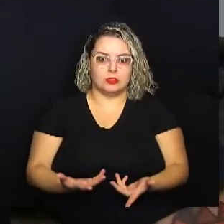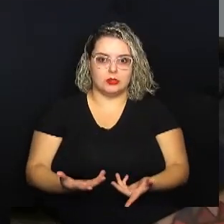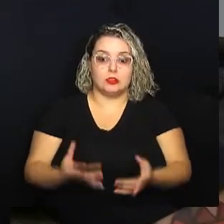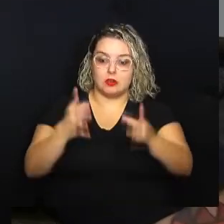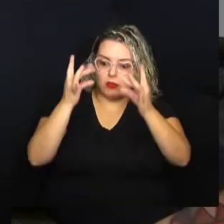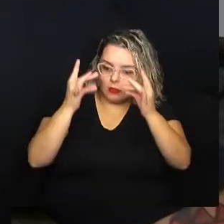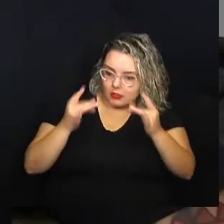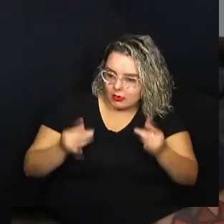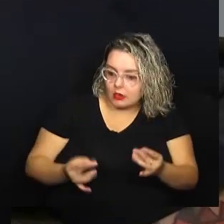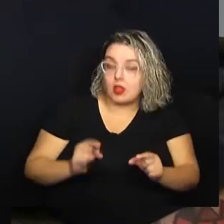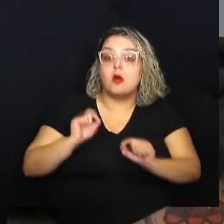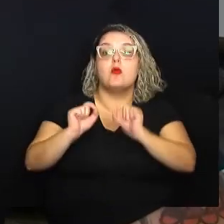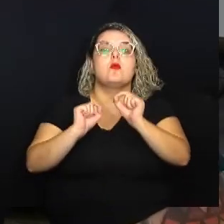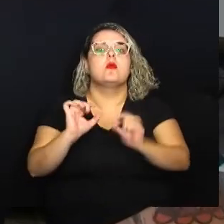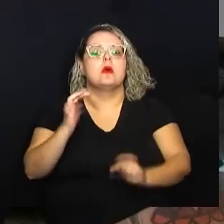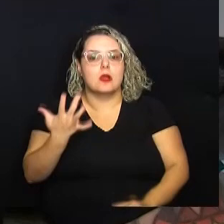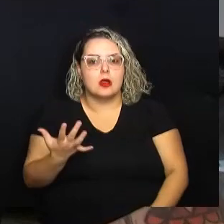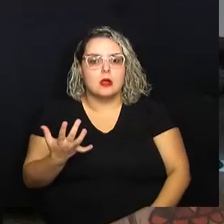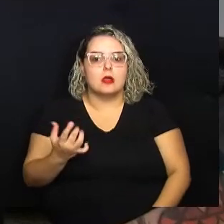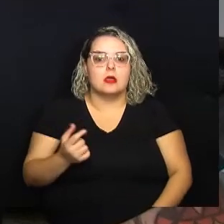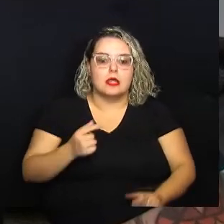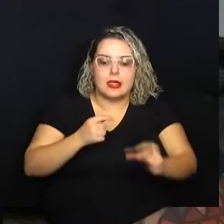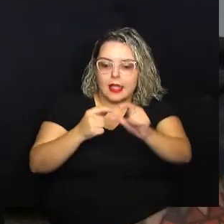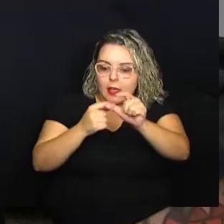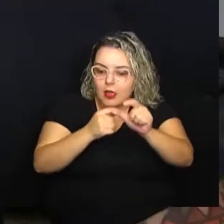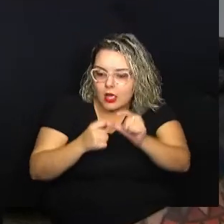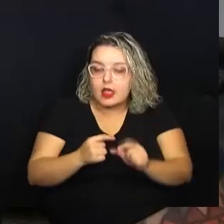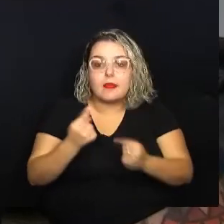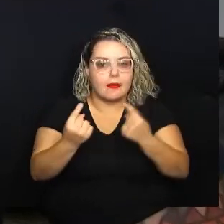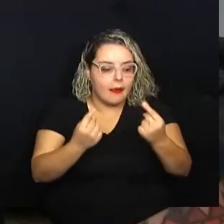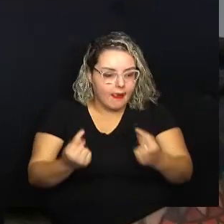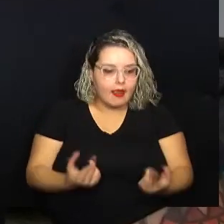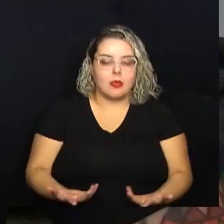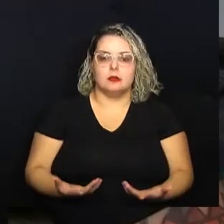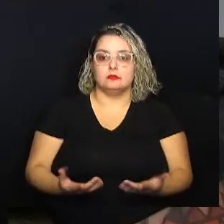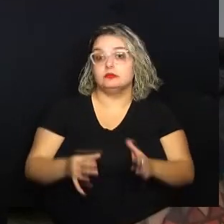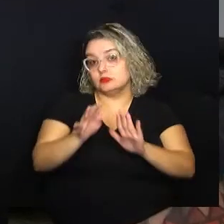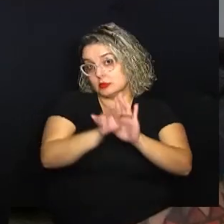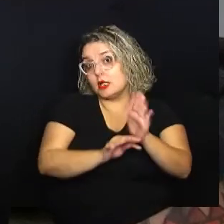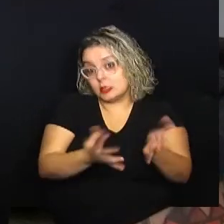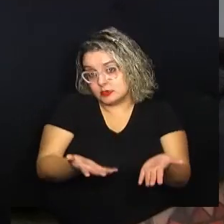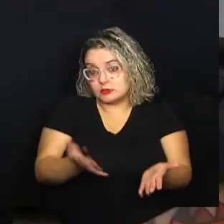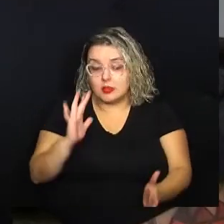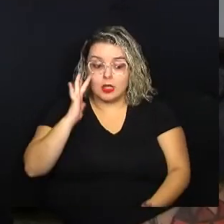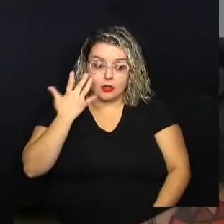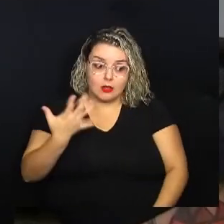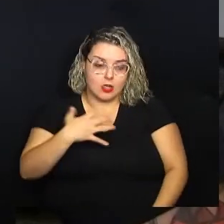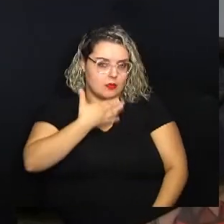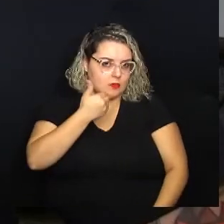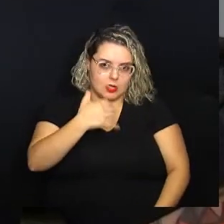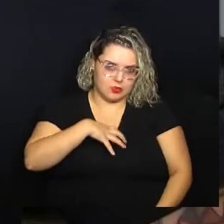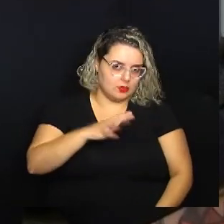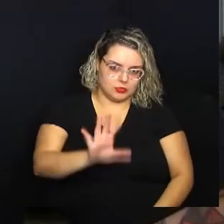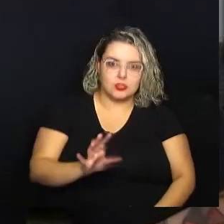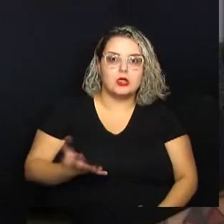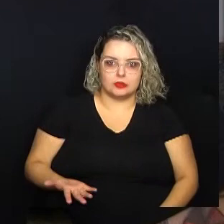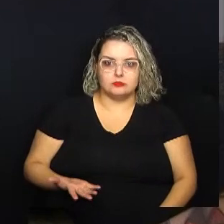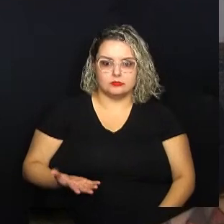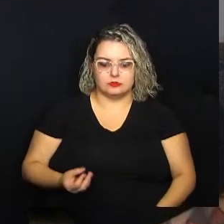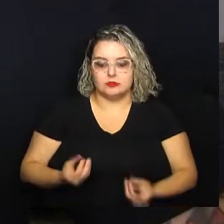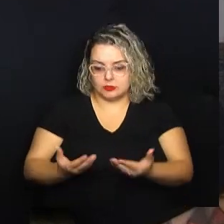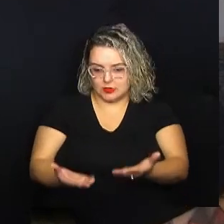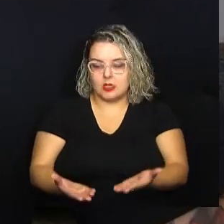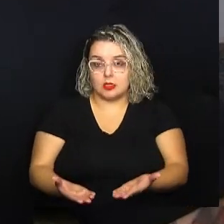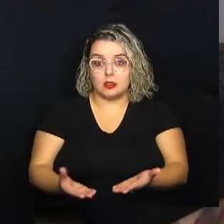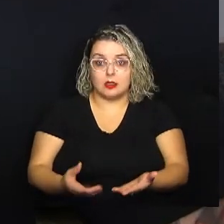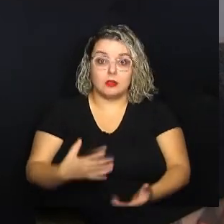então você tem que descrever o que está acontecendo em cada quadrinho além do texto, então achei que seria a melhor forma